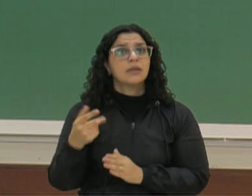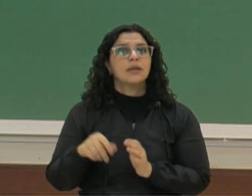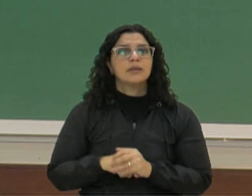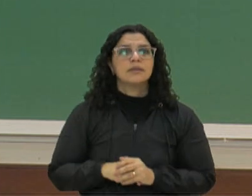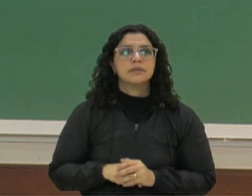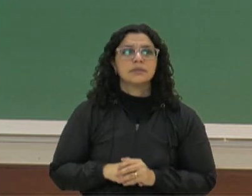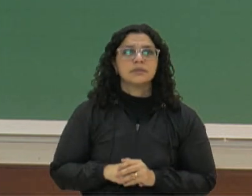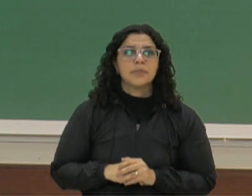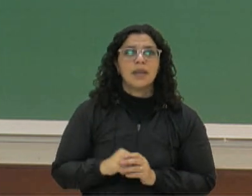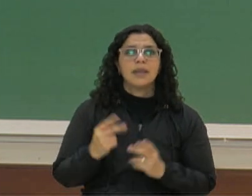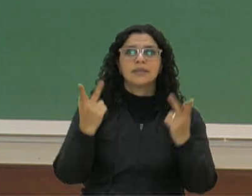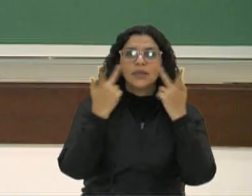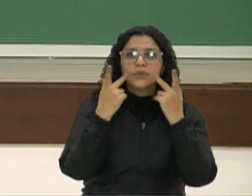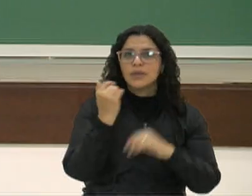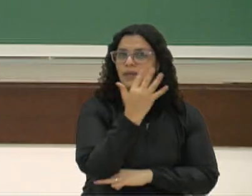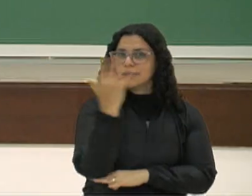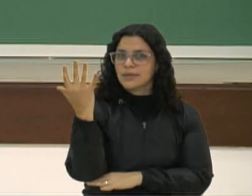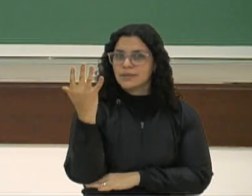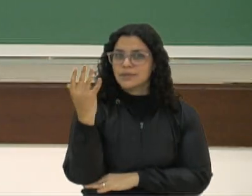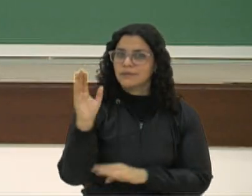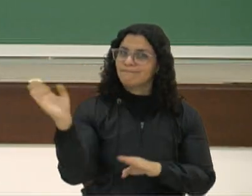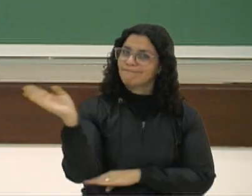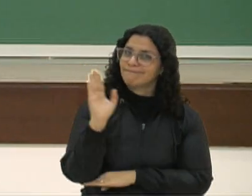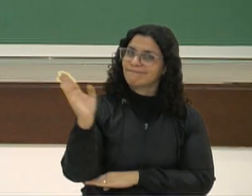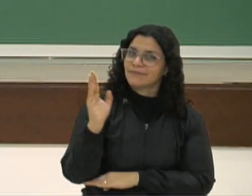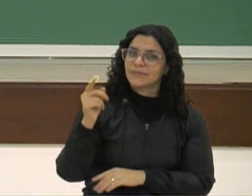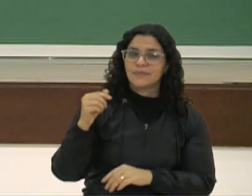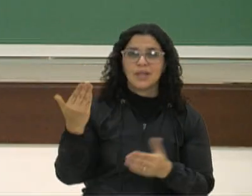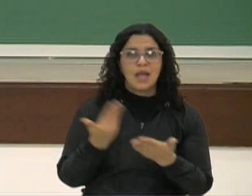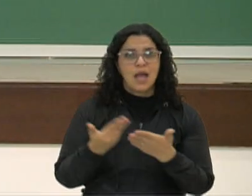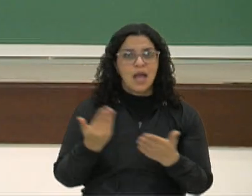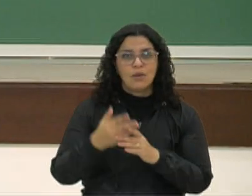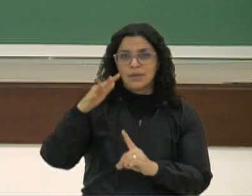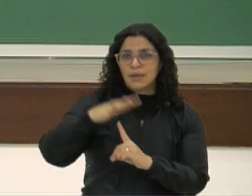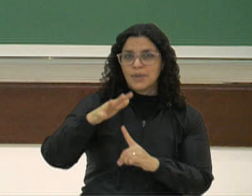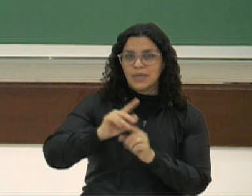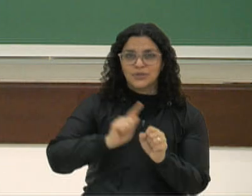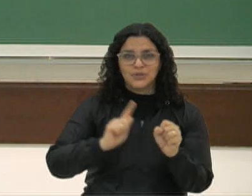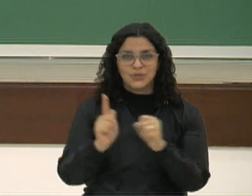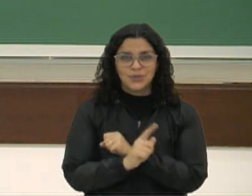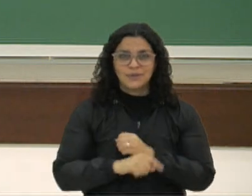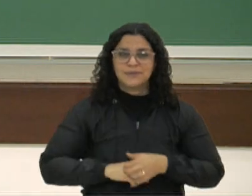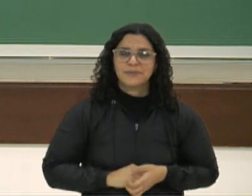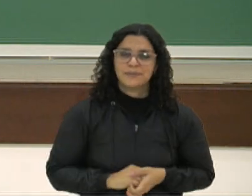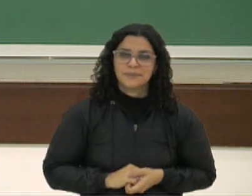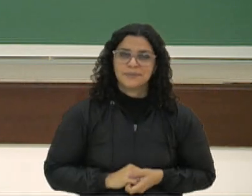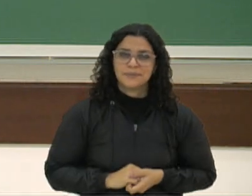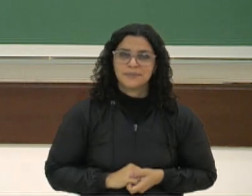natureza. Beleza? Valeu, galera! Essa foi mais uma Aula Paraná de Geografia.